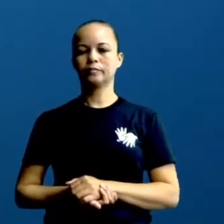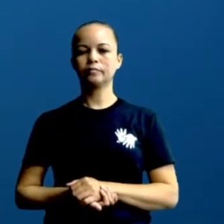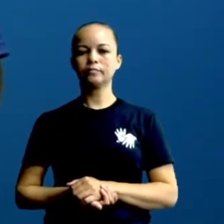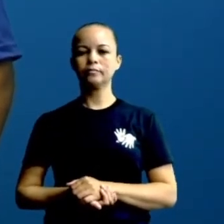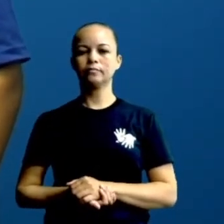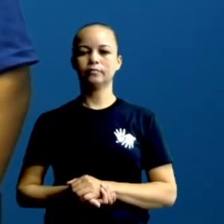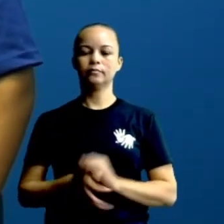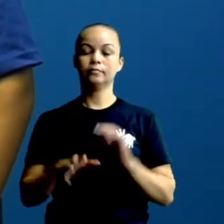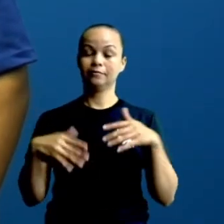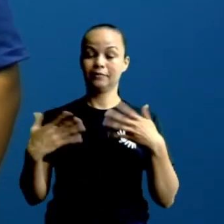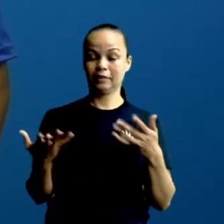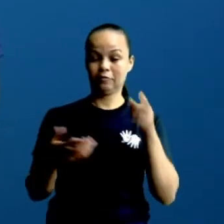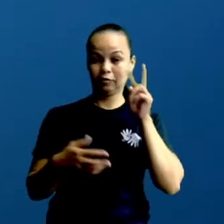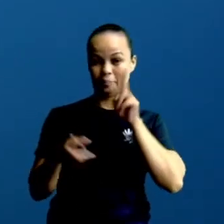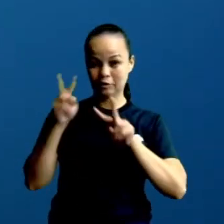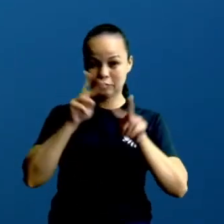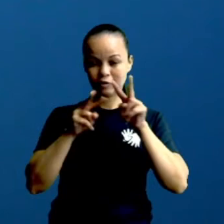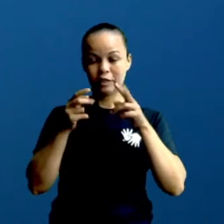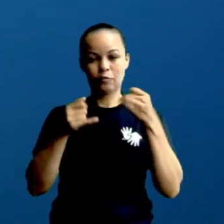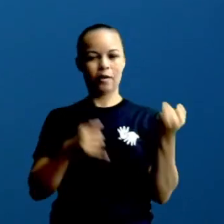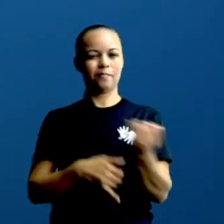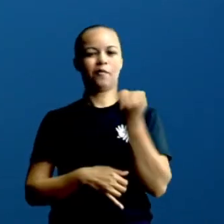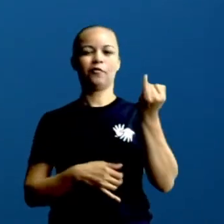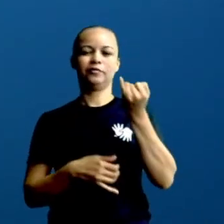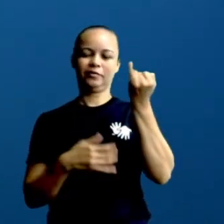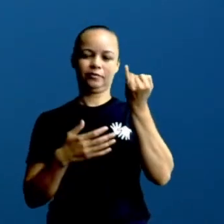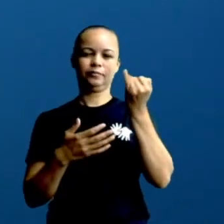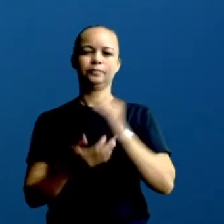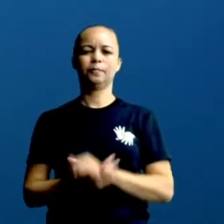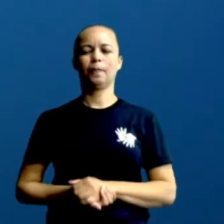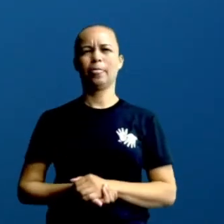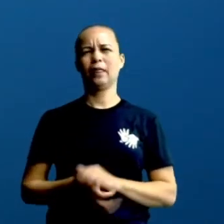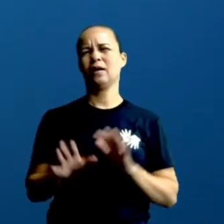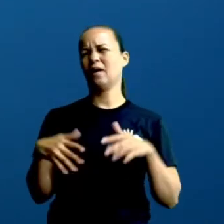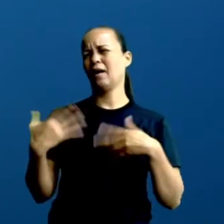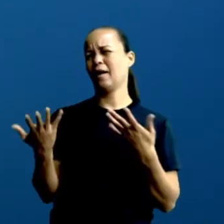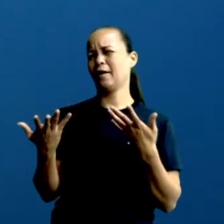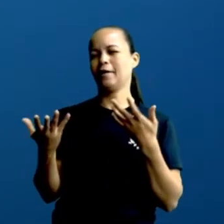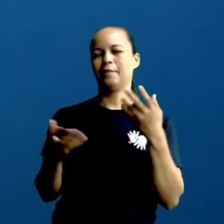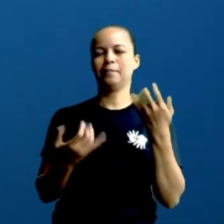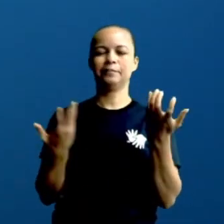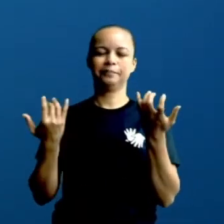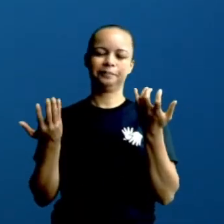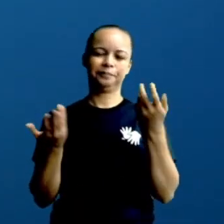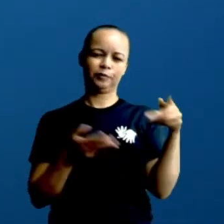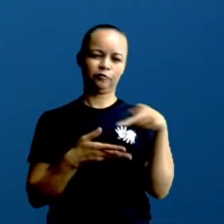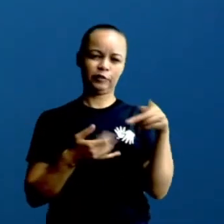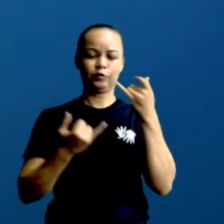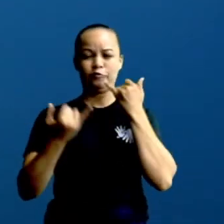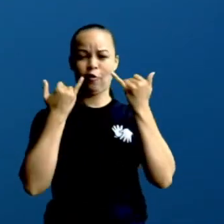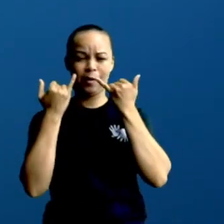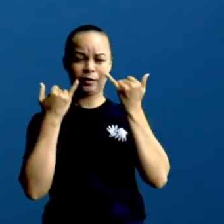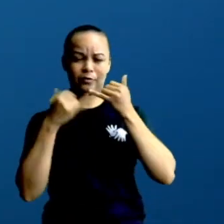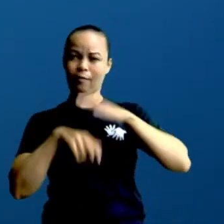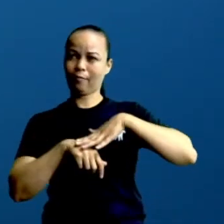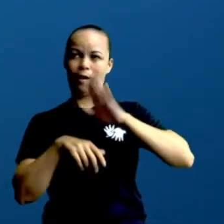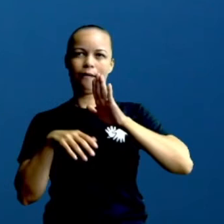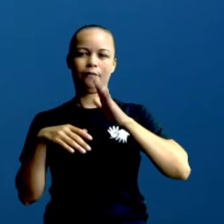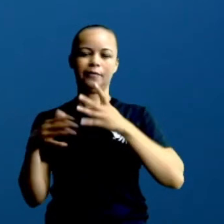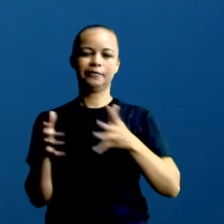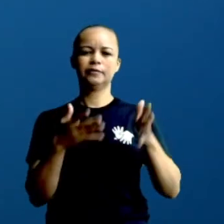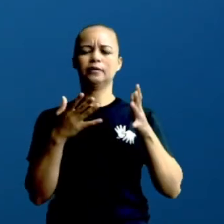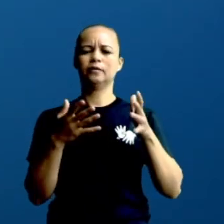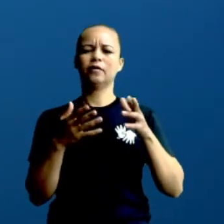E aí, pessoal, viram como é importante? Ah, professora, foi muita informação, realmente. Tem muitas coisas que vocês